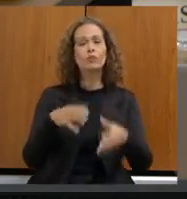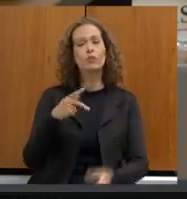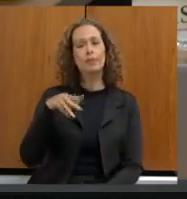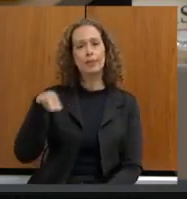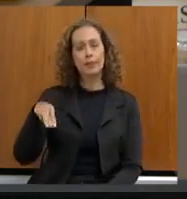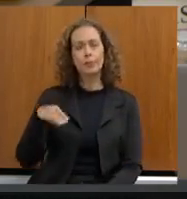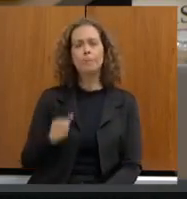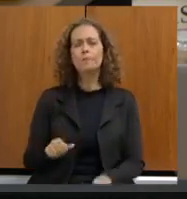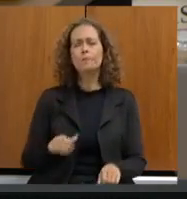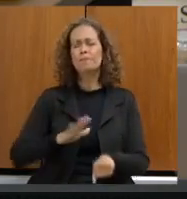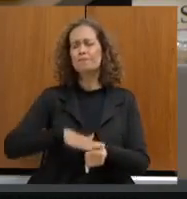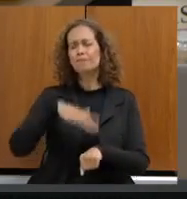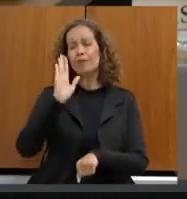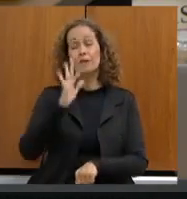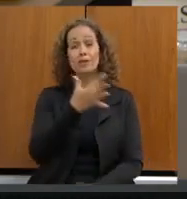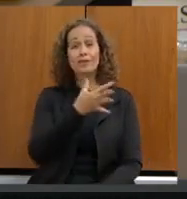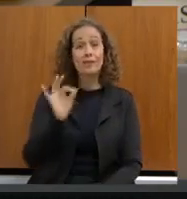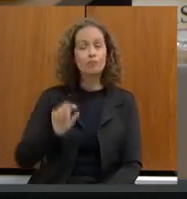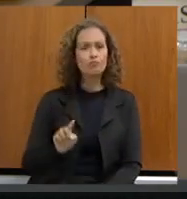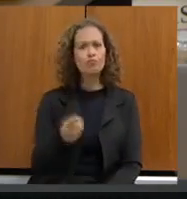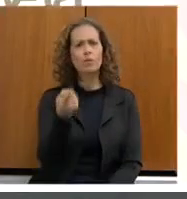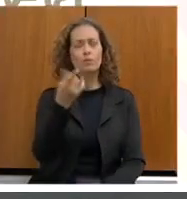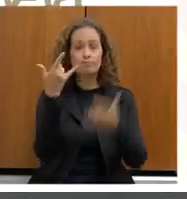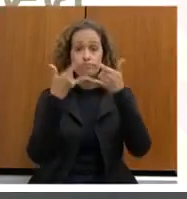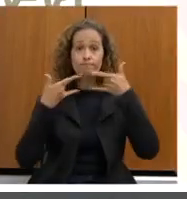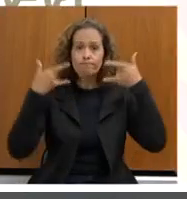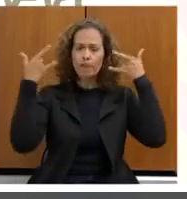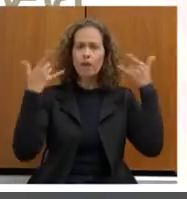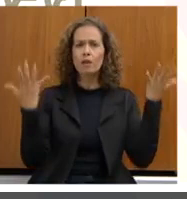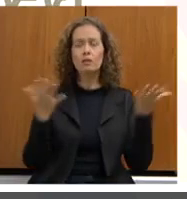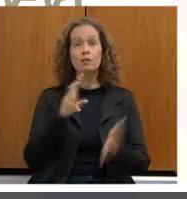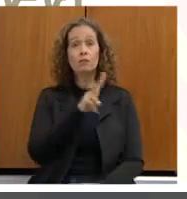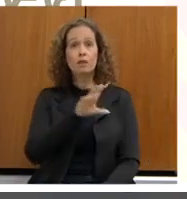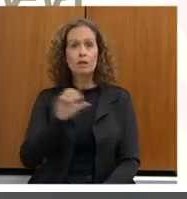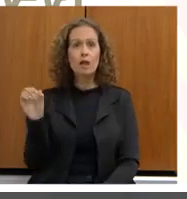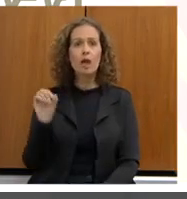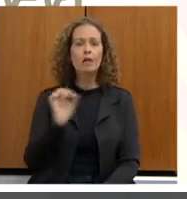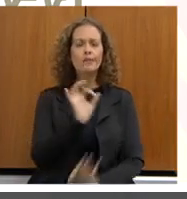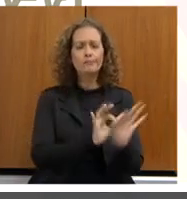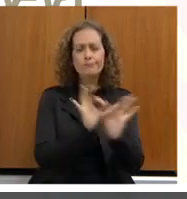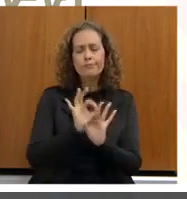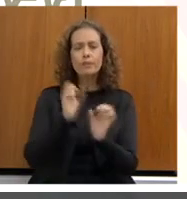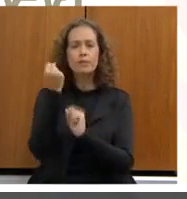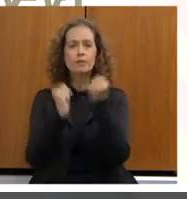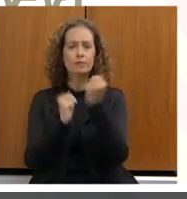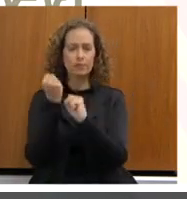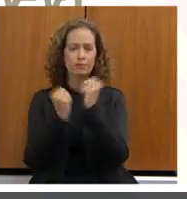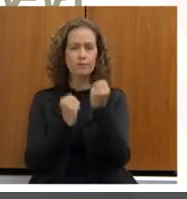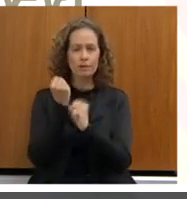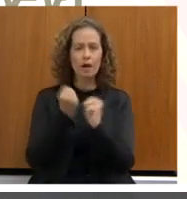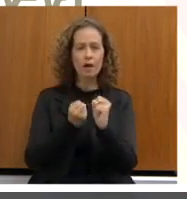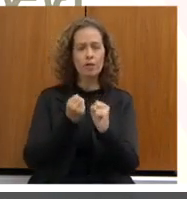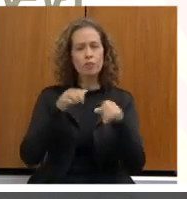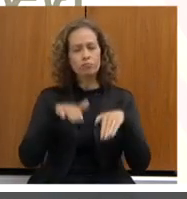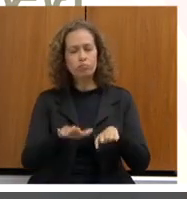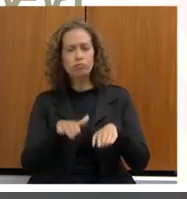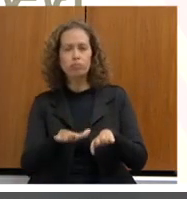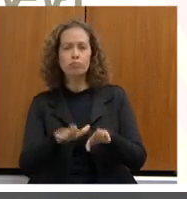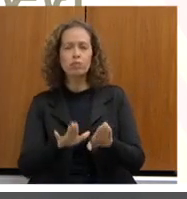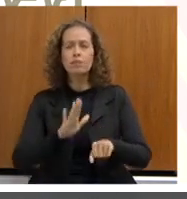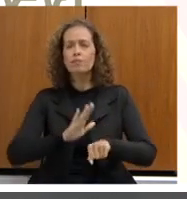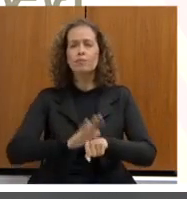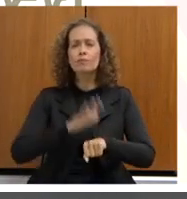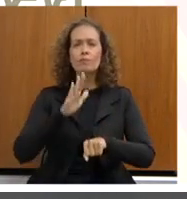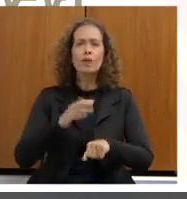foram mais de 100 mil máscaras adquiridas 500 mil marcas foram fabricadas né pela nossa fábrica de colete mais de 85